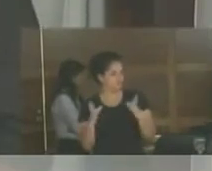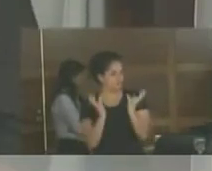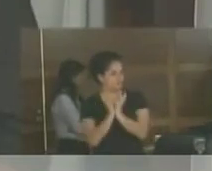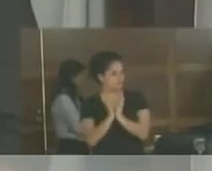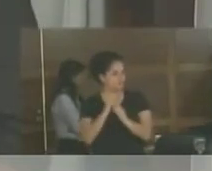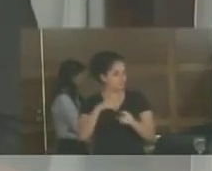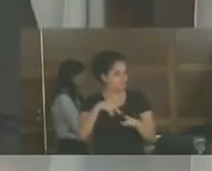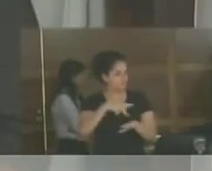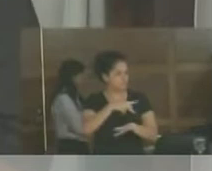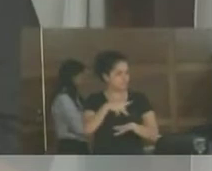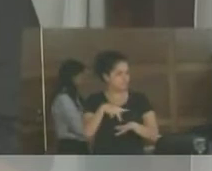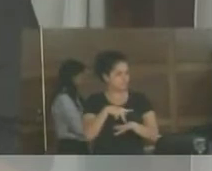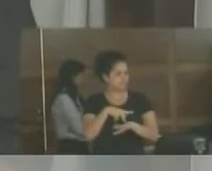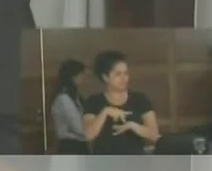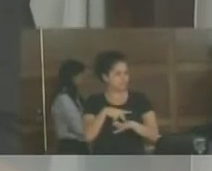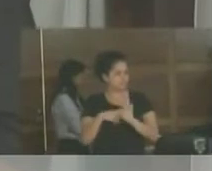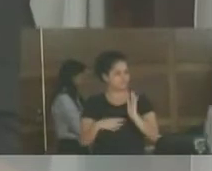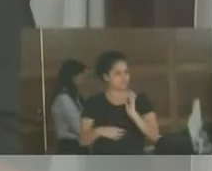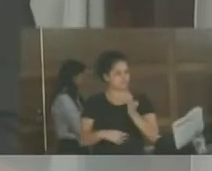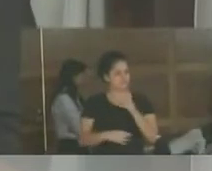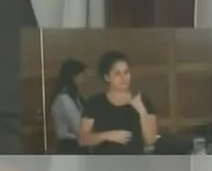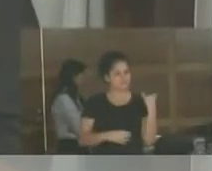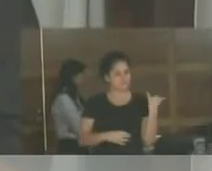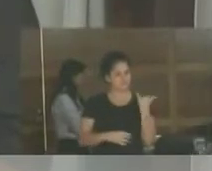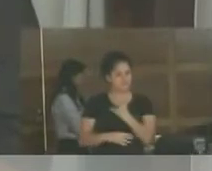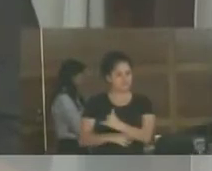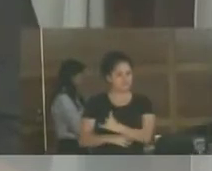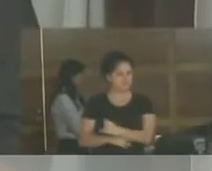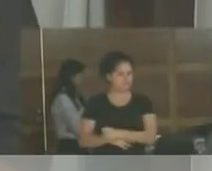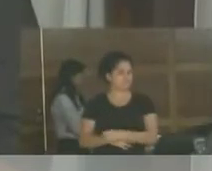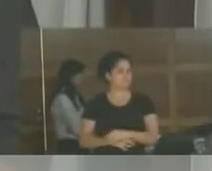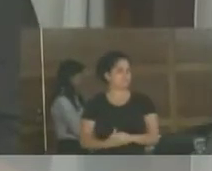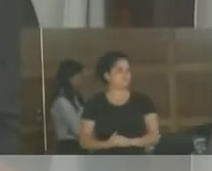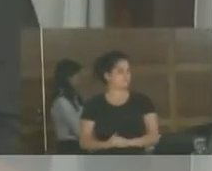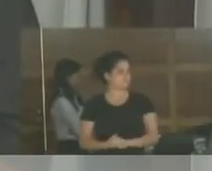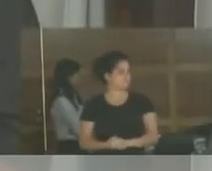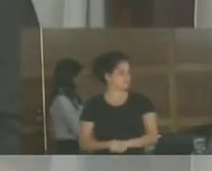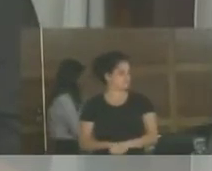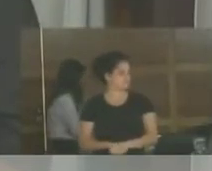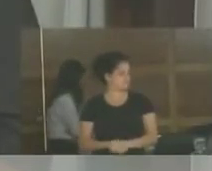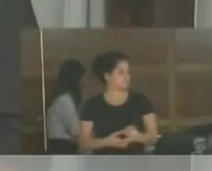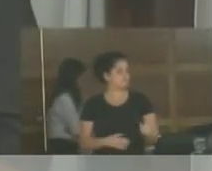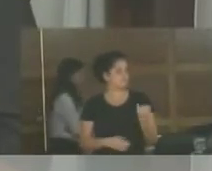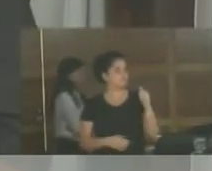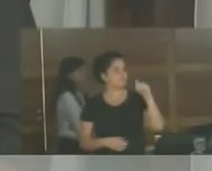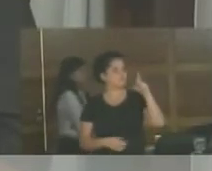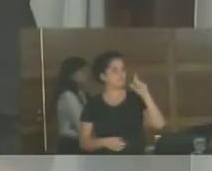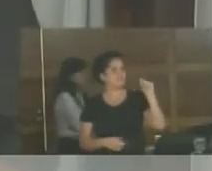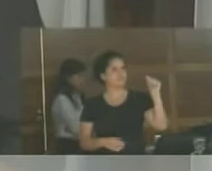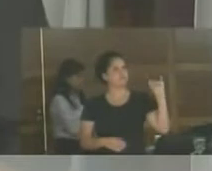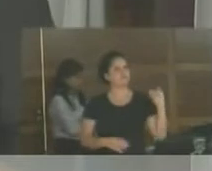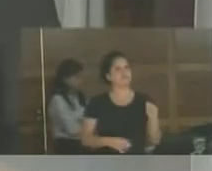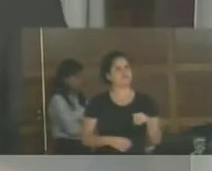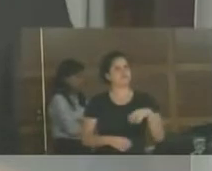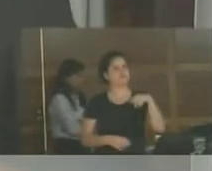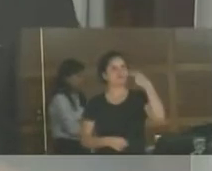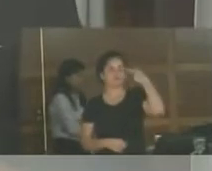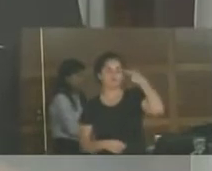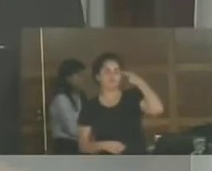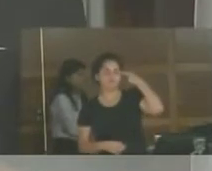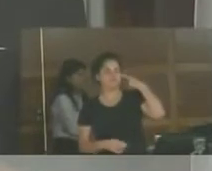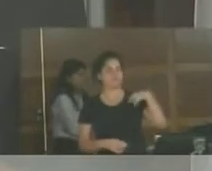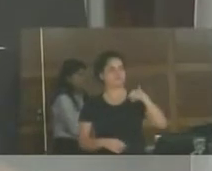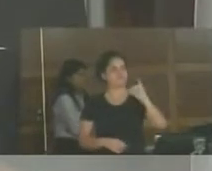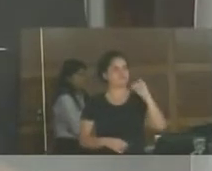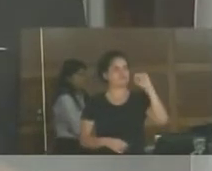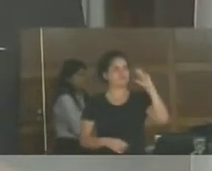de passagem, já sinalizando, né, principalmente aí, ó, os Emirados Árabes, o Japão, o Israel, já